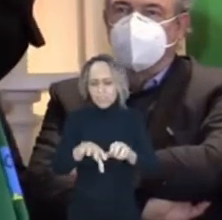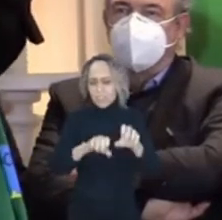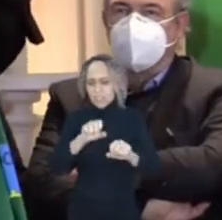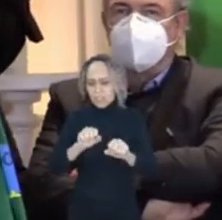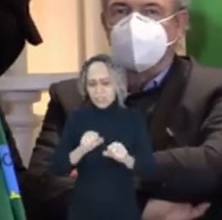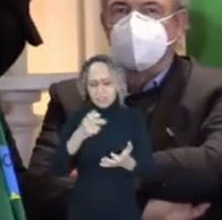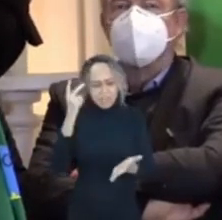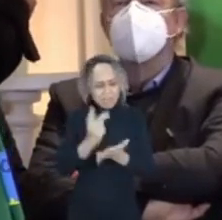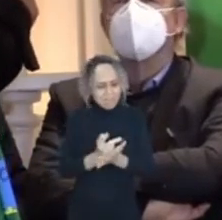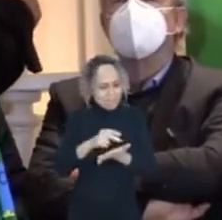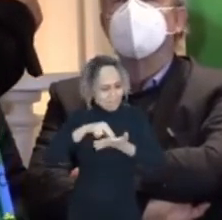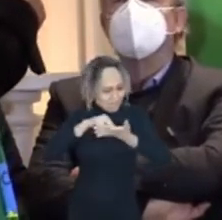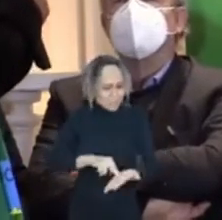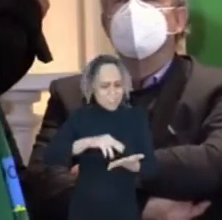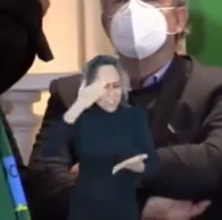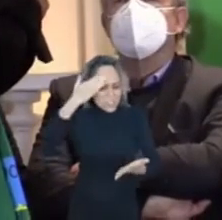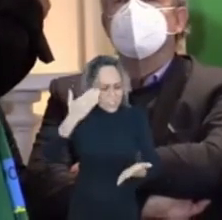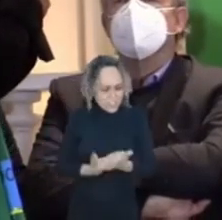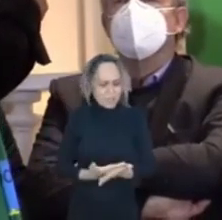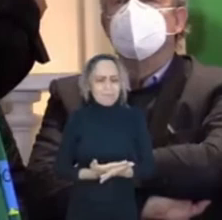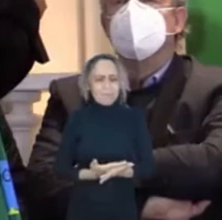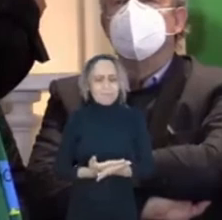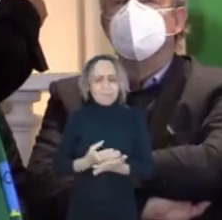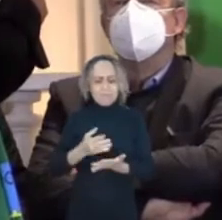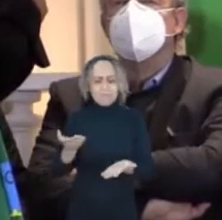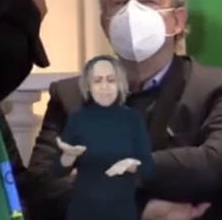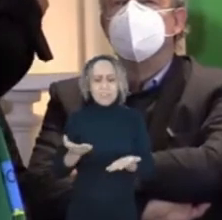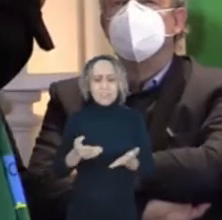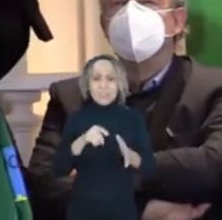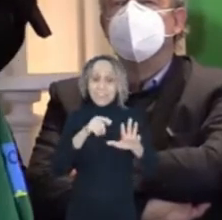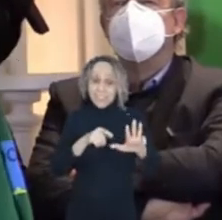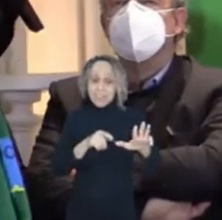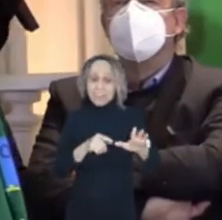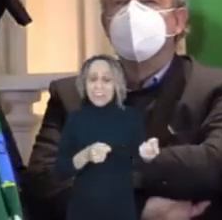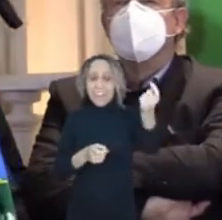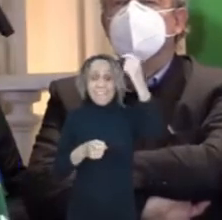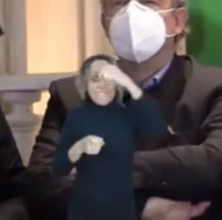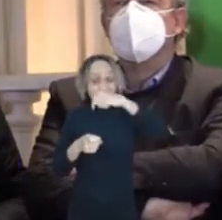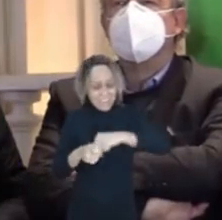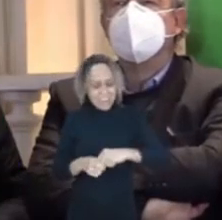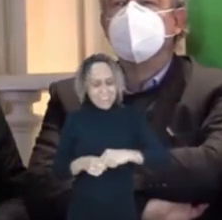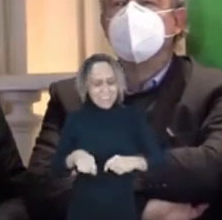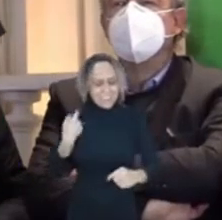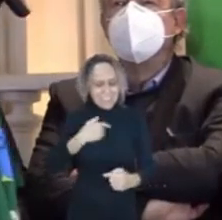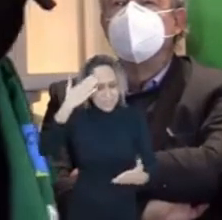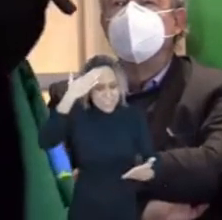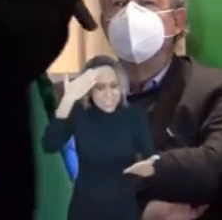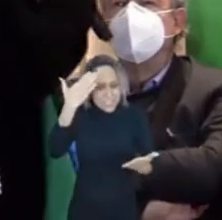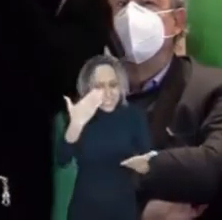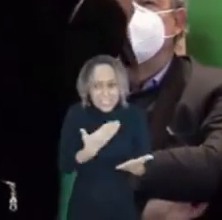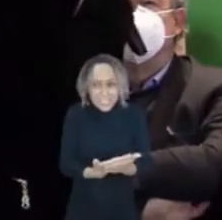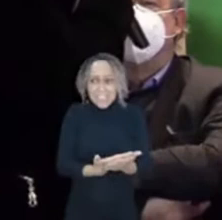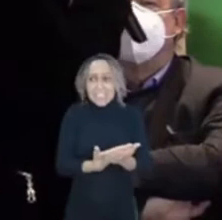e que sempre acreditou na volta do presidente Lula, que sempre acreditou no governo da